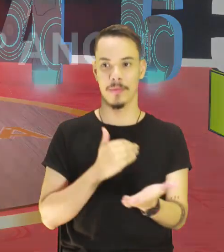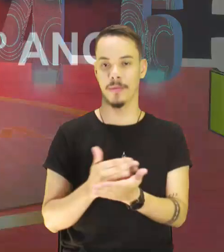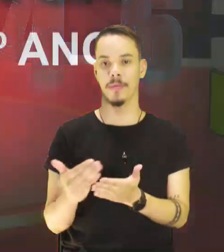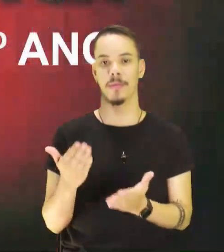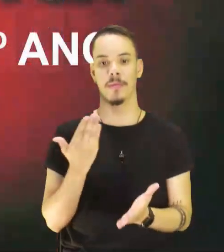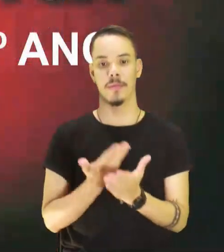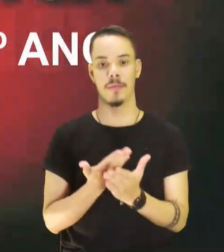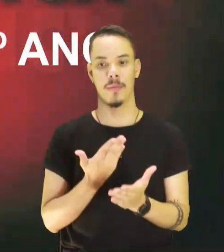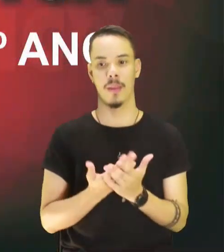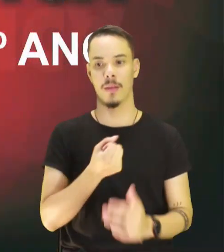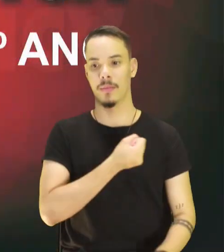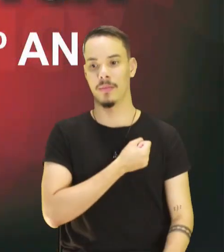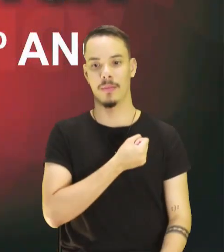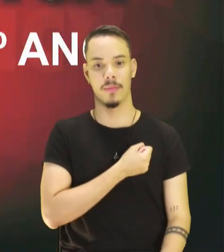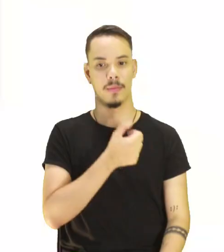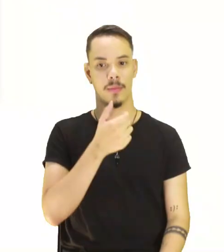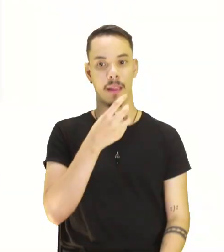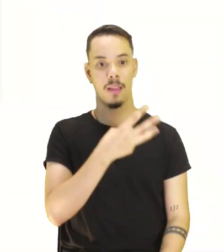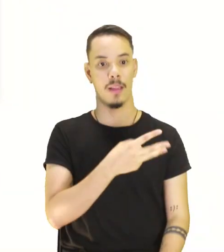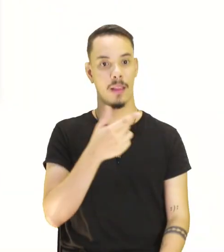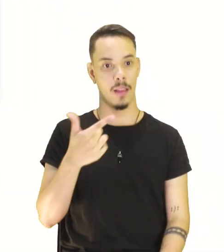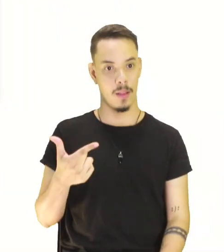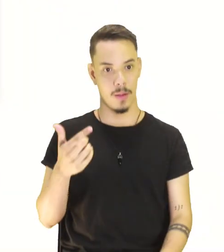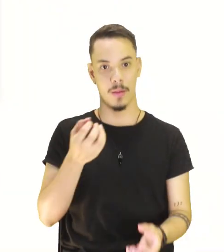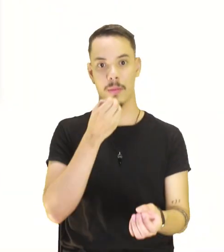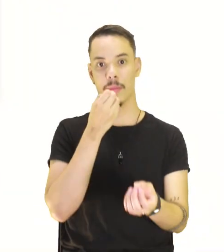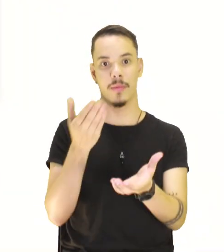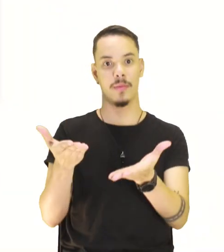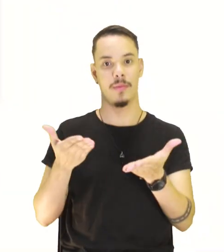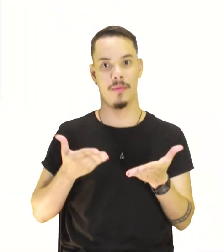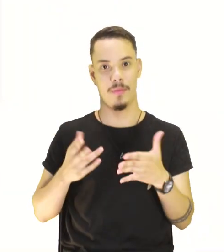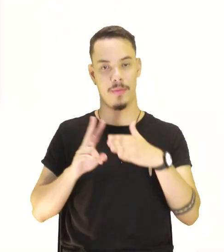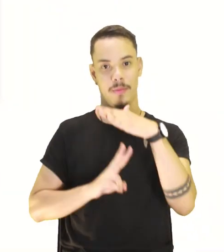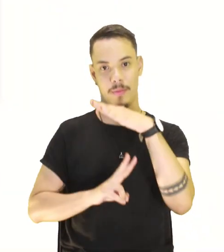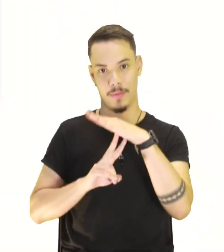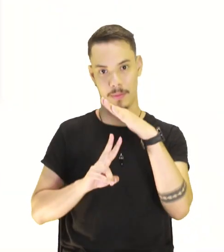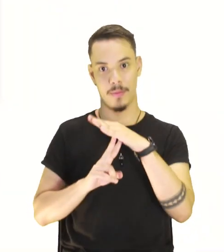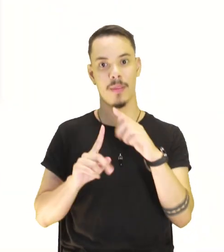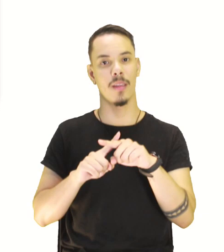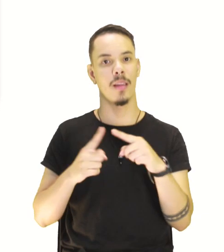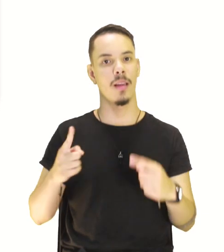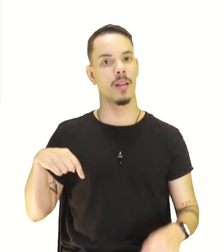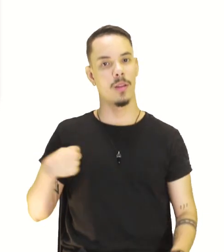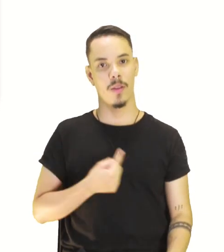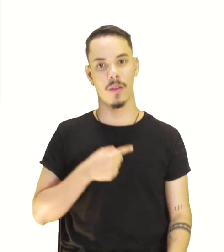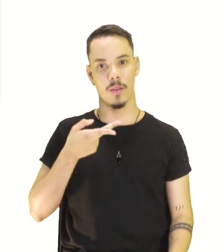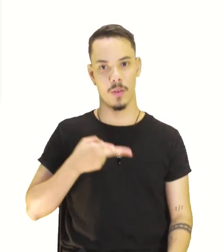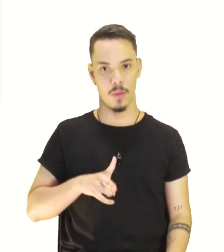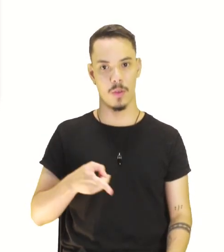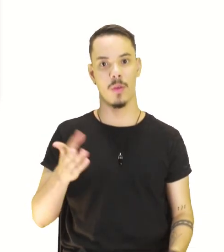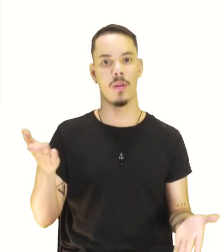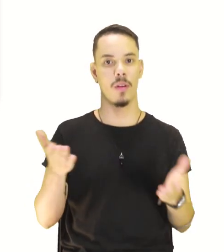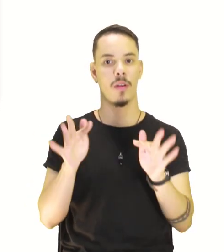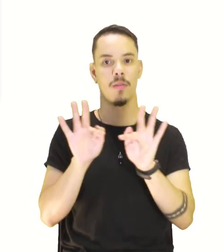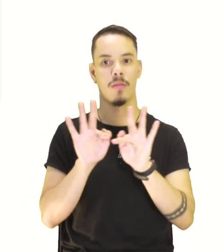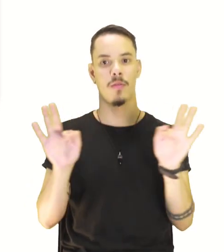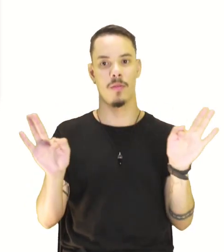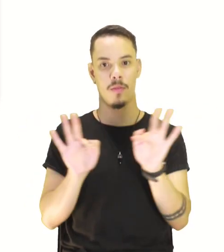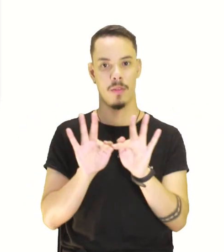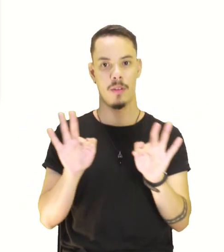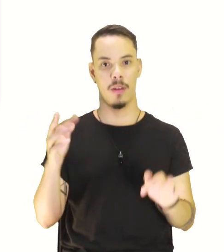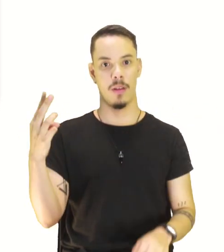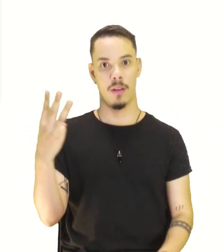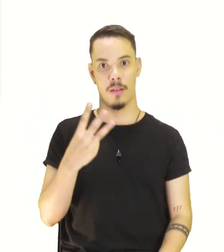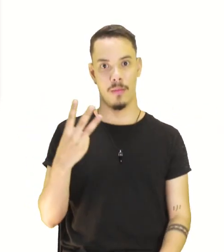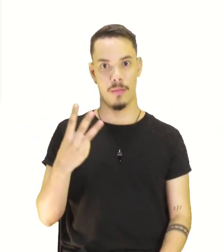aula de número 32, bem-vindos à segunda unidade, mas que a gente continua a ideia de função agora. Isso.